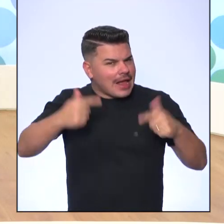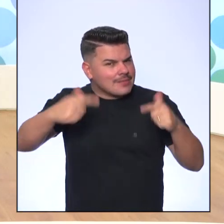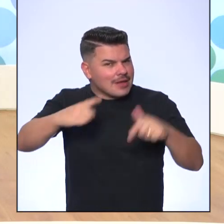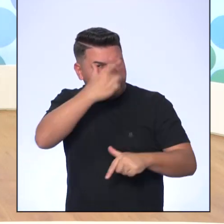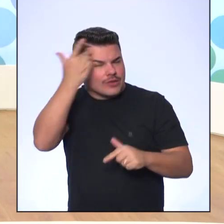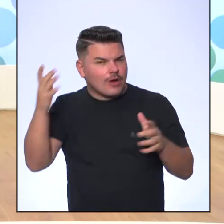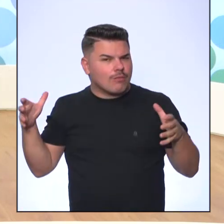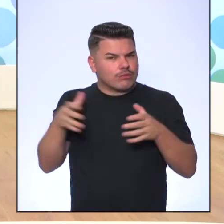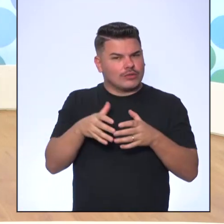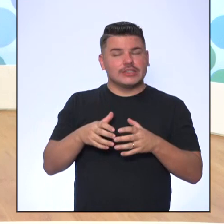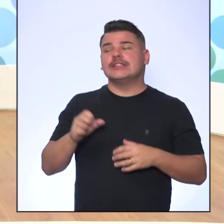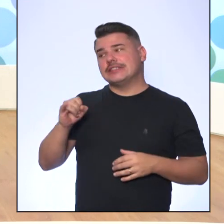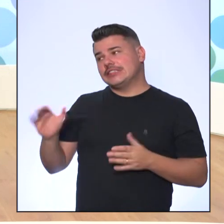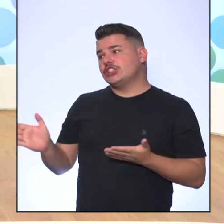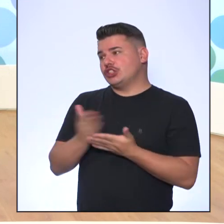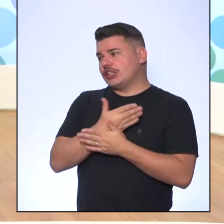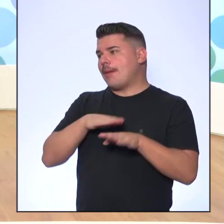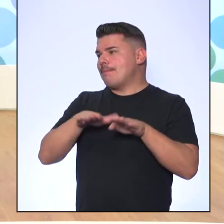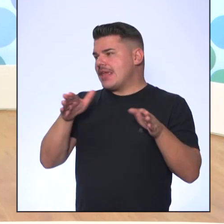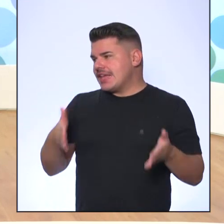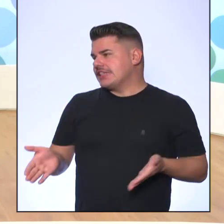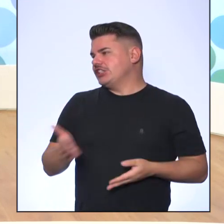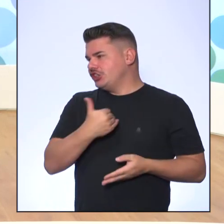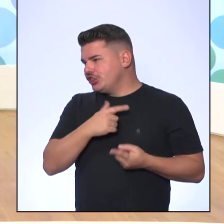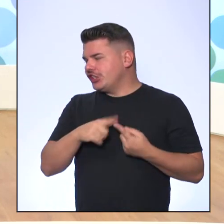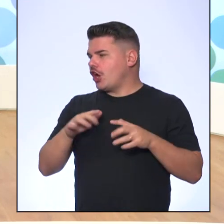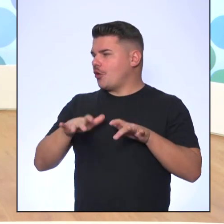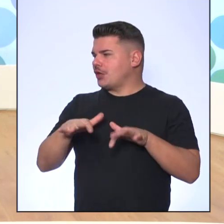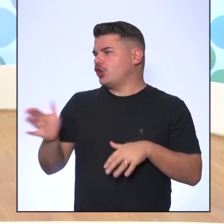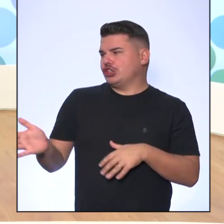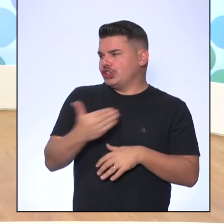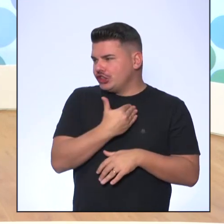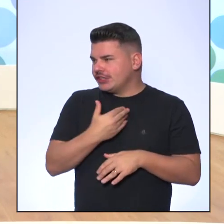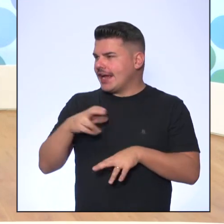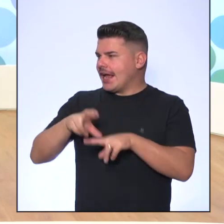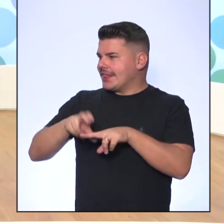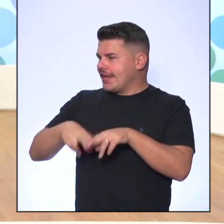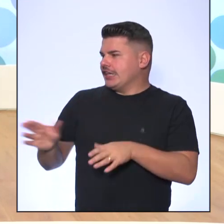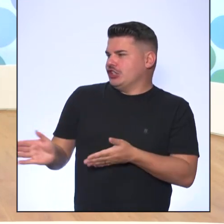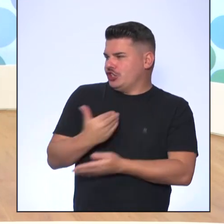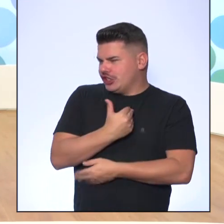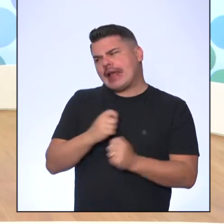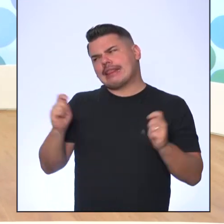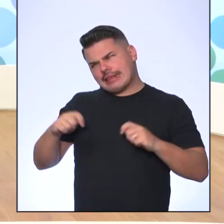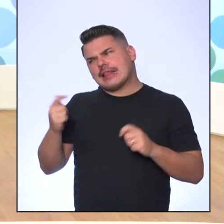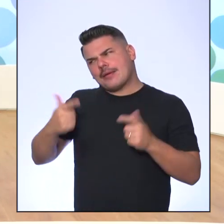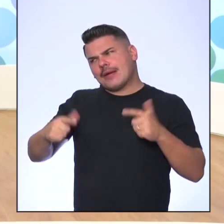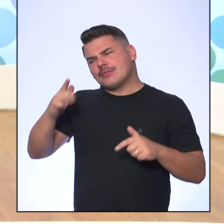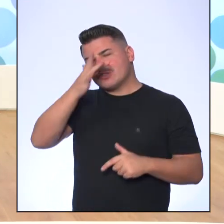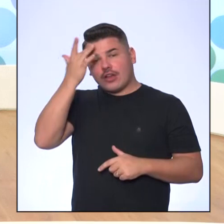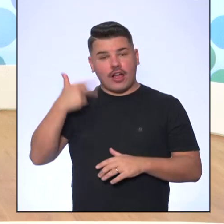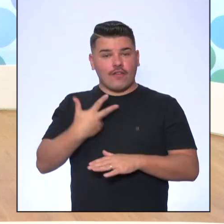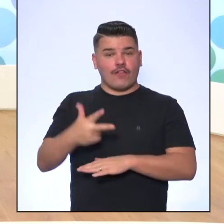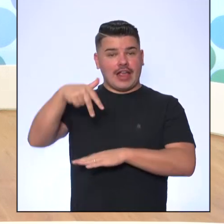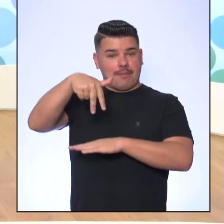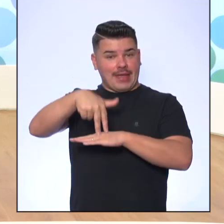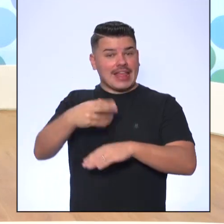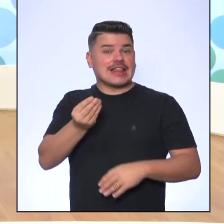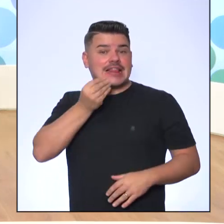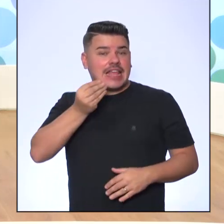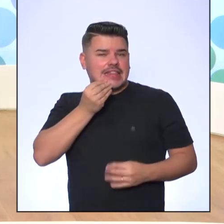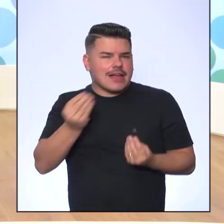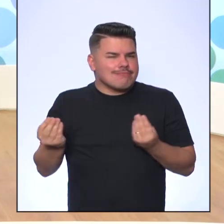não. Tirando os objetos aí, a mesa... Aí sim. Beleza. Mesa, cadeira. Então, eu vou ficar em pé para a gente